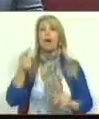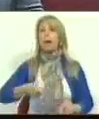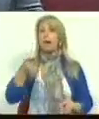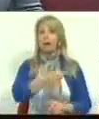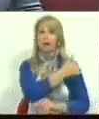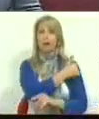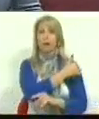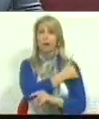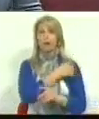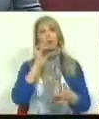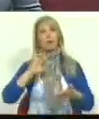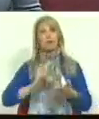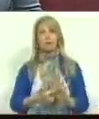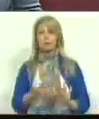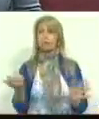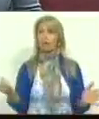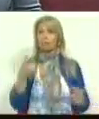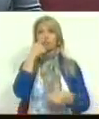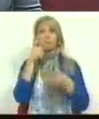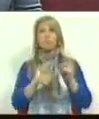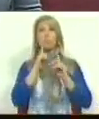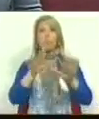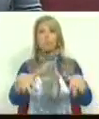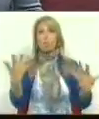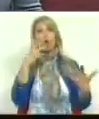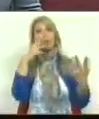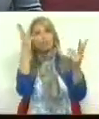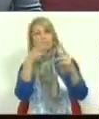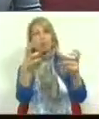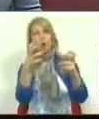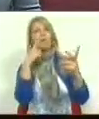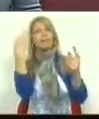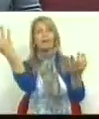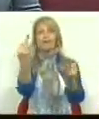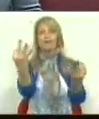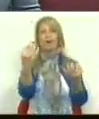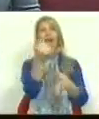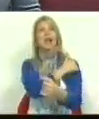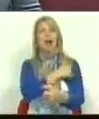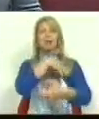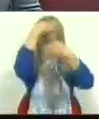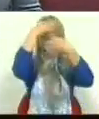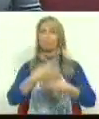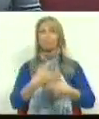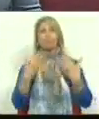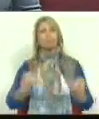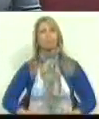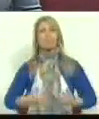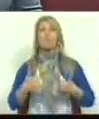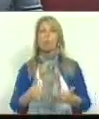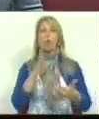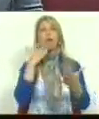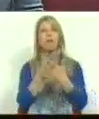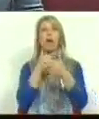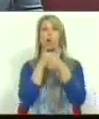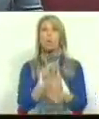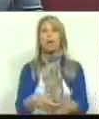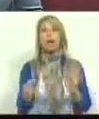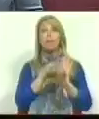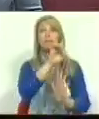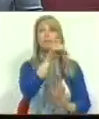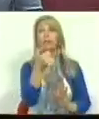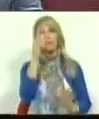possam encontrar casa condigna e dar cumprimento ao artigo 65 da nossa Constituição.